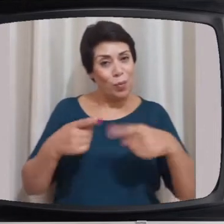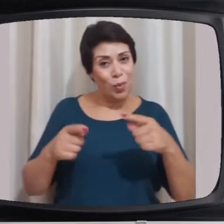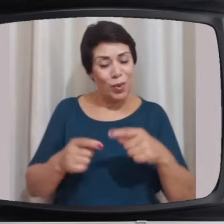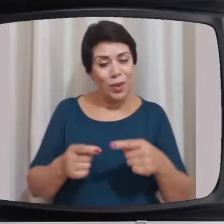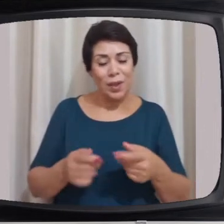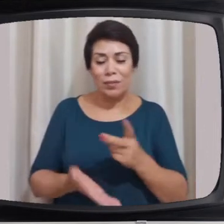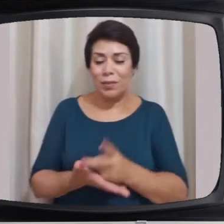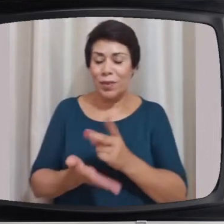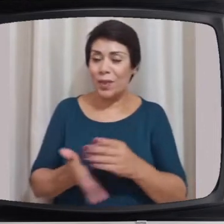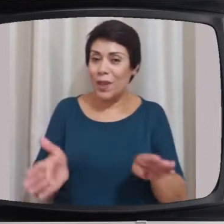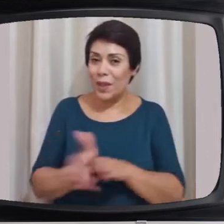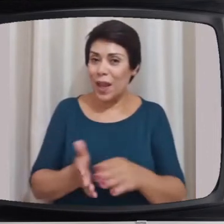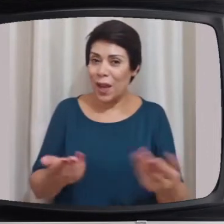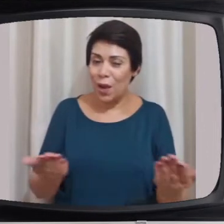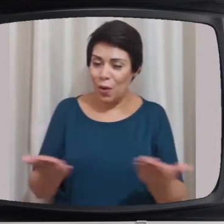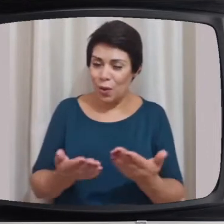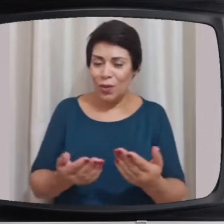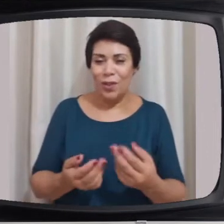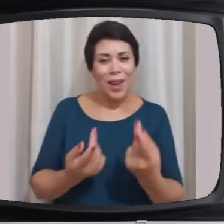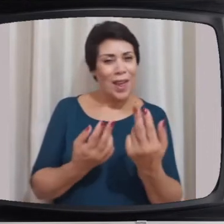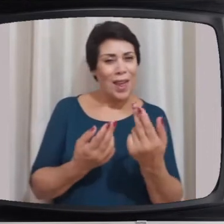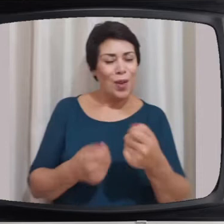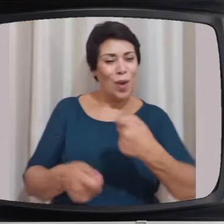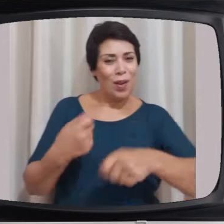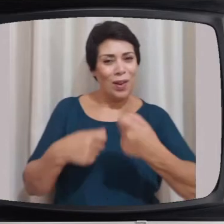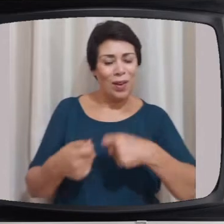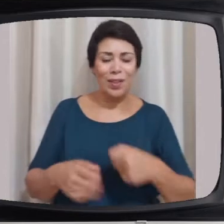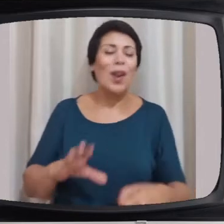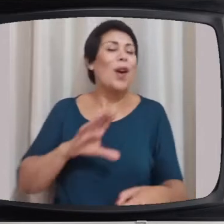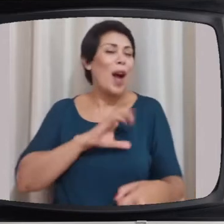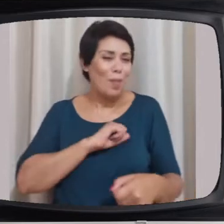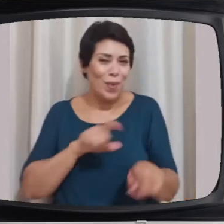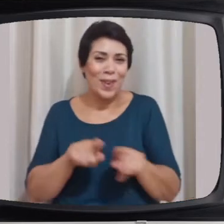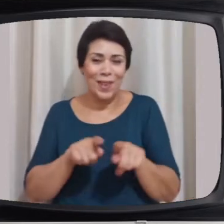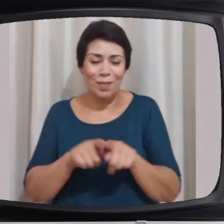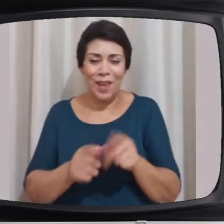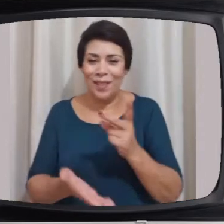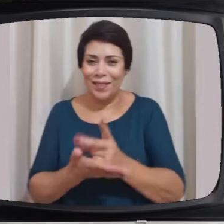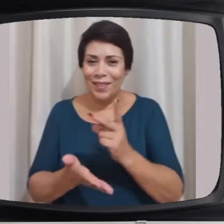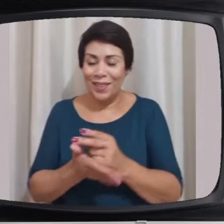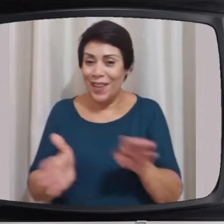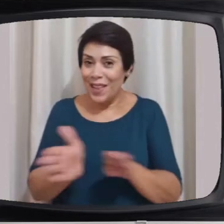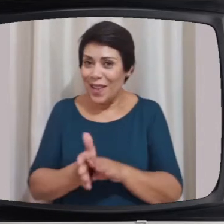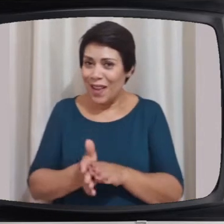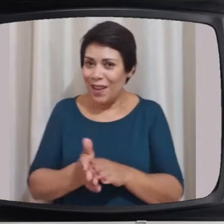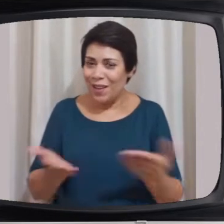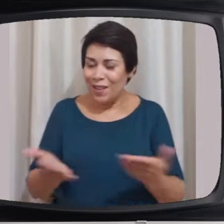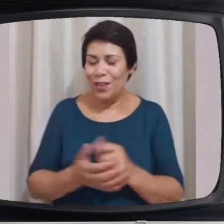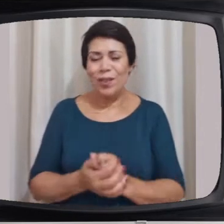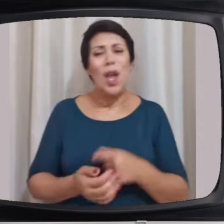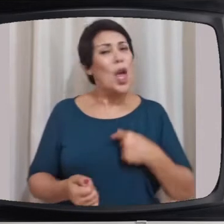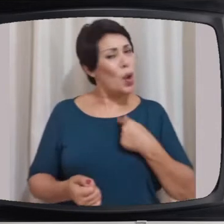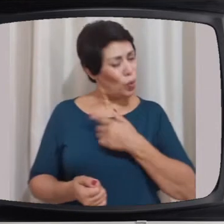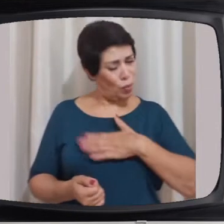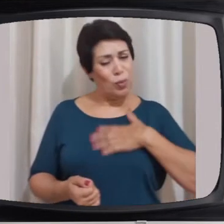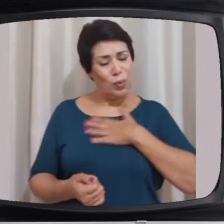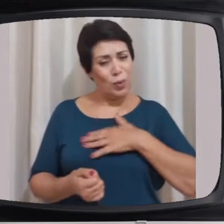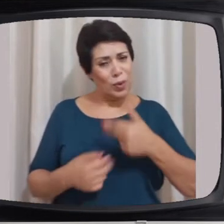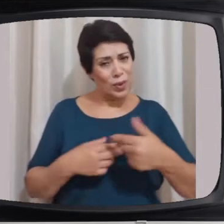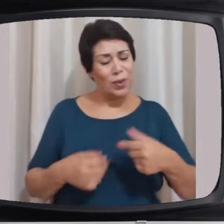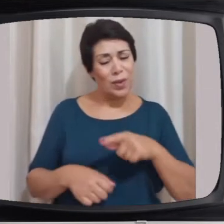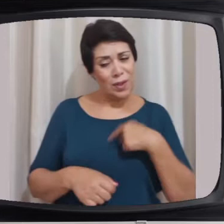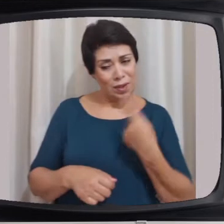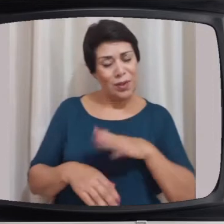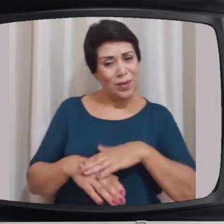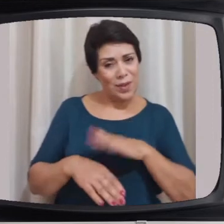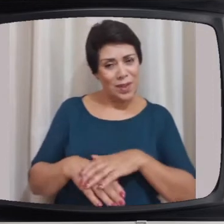hoje, assim como a loja. E um amor também, né, John? Um amor. Eu gosto das coisas que a gente faz. E o Dado